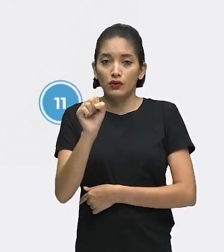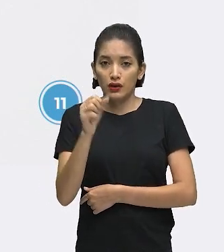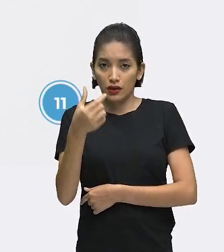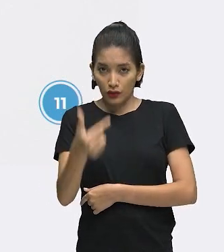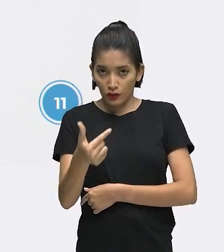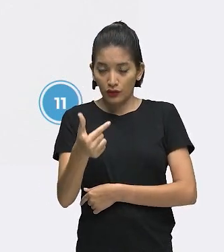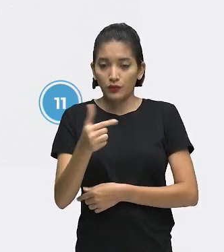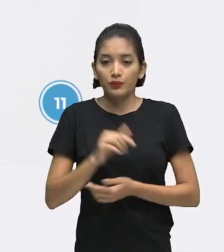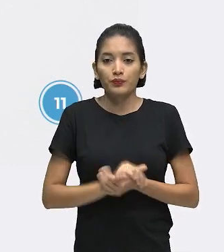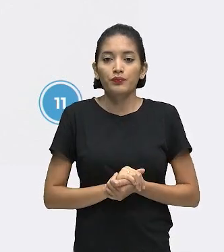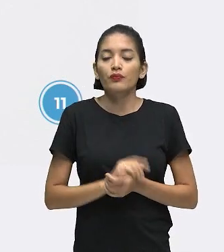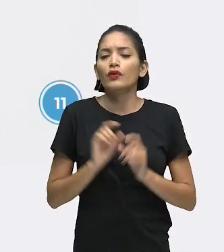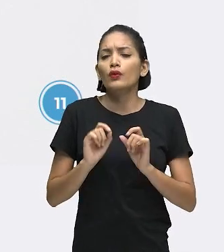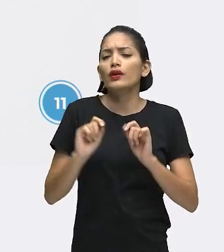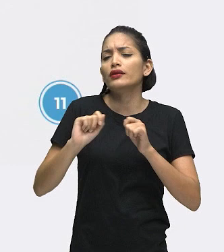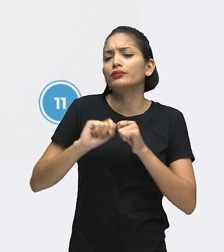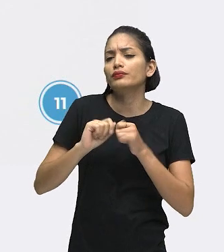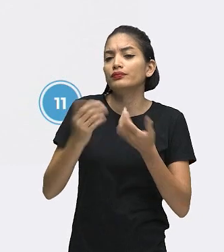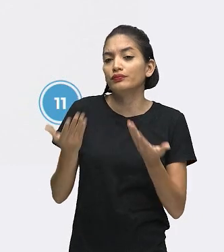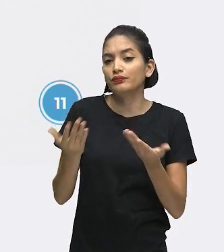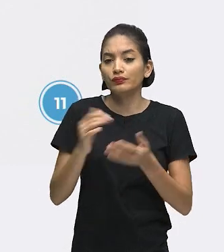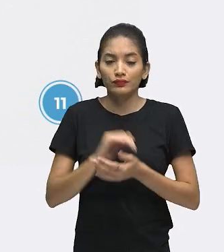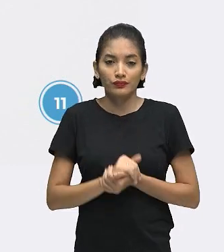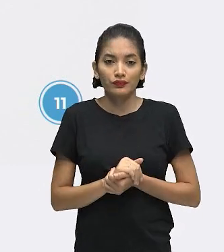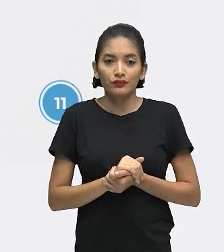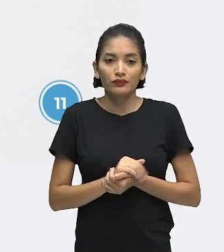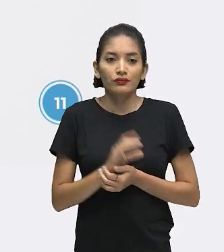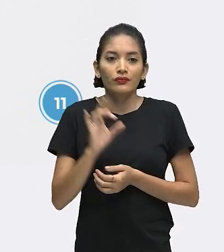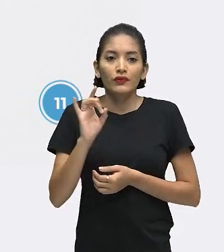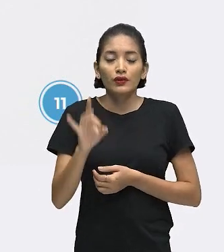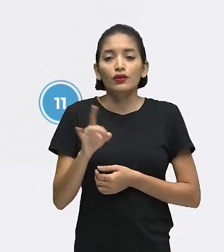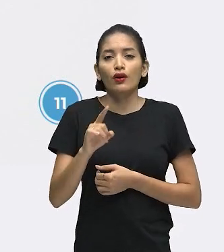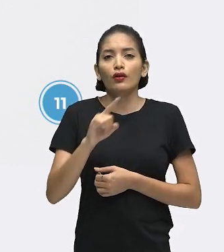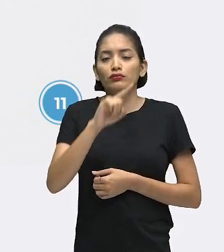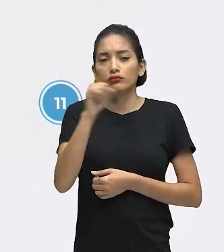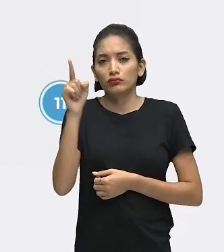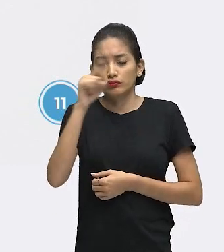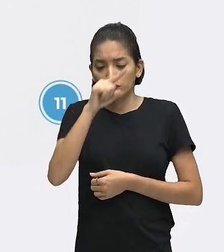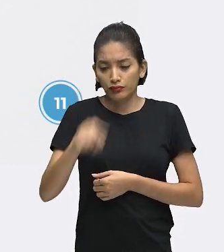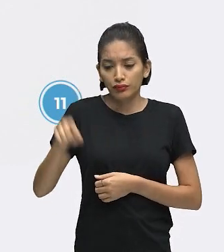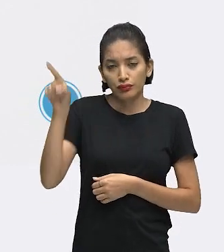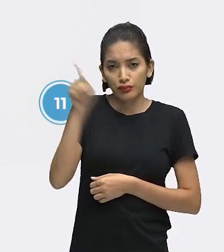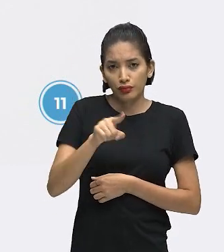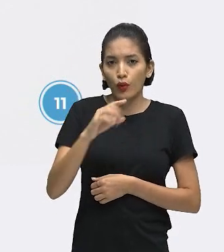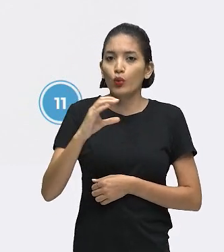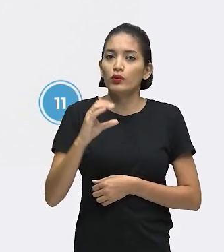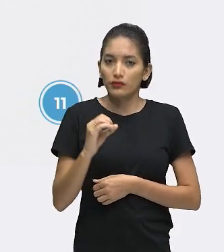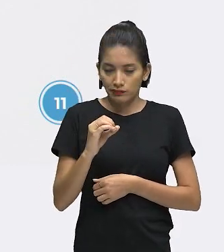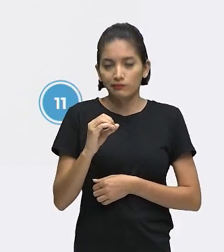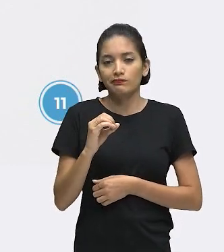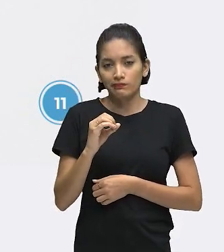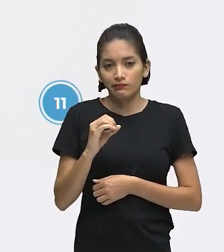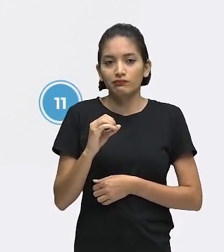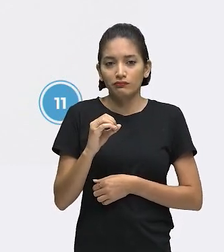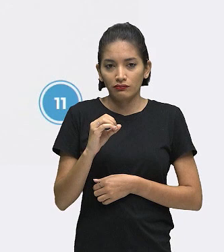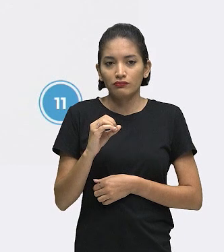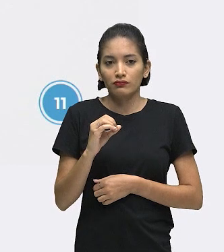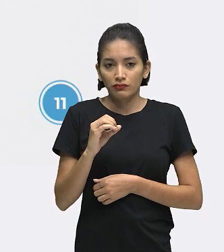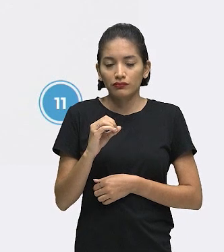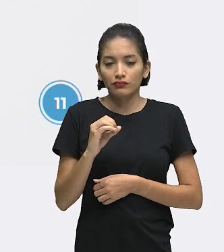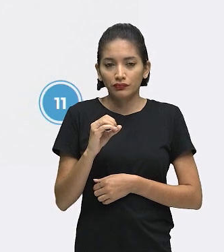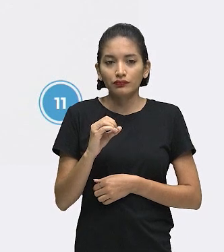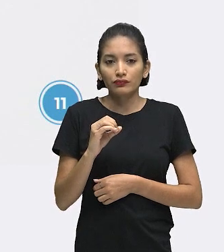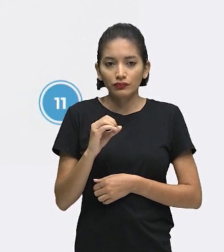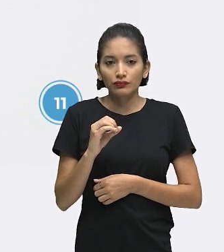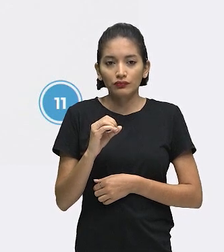7.682. O que a gente fez aqui? Praticamente só cancelou o 0 do número com